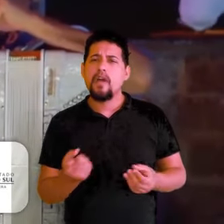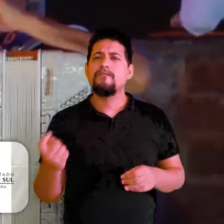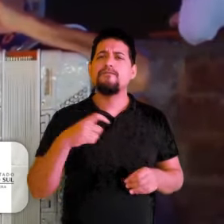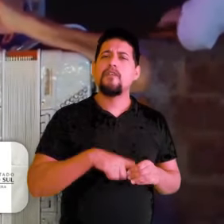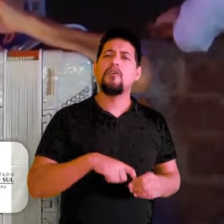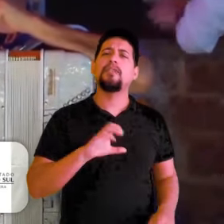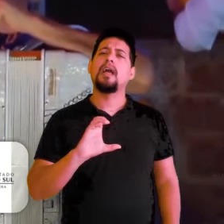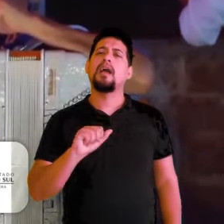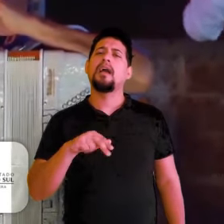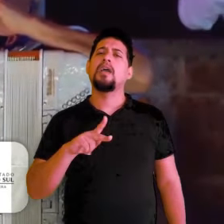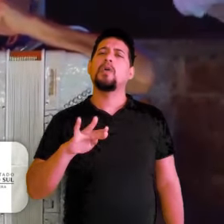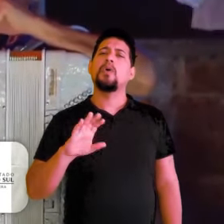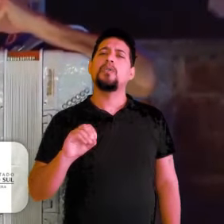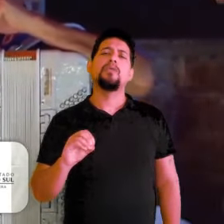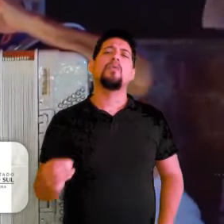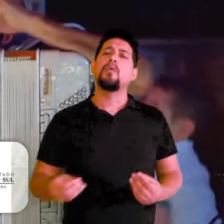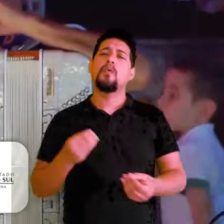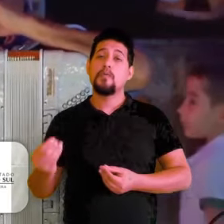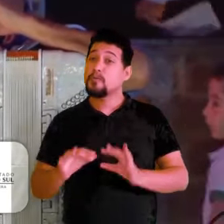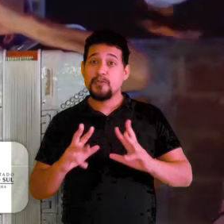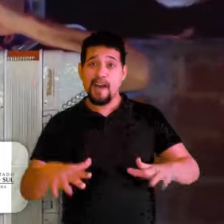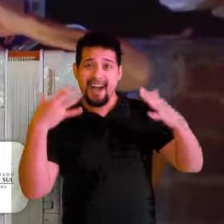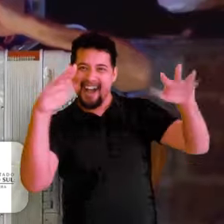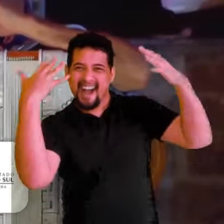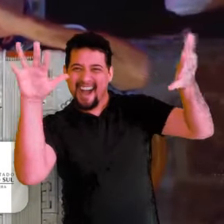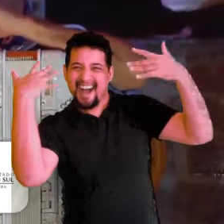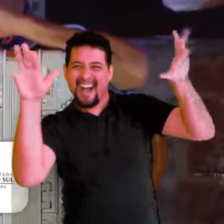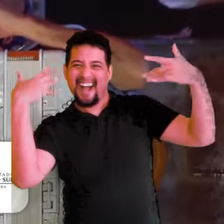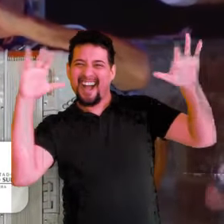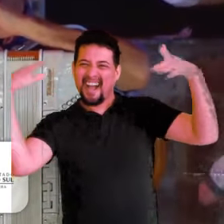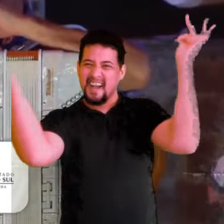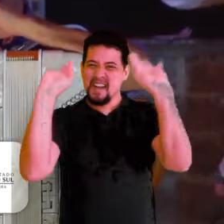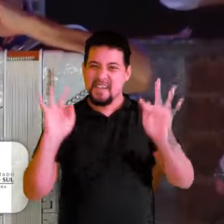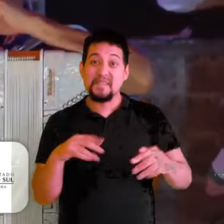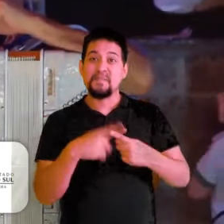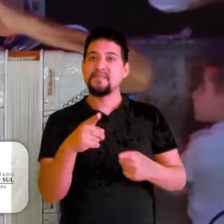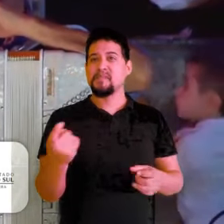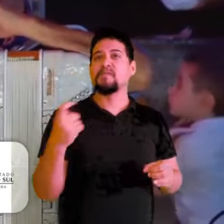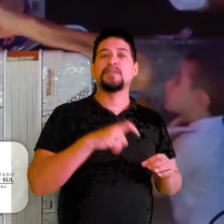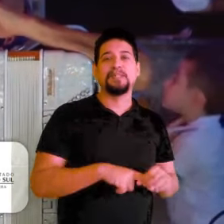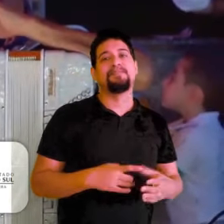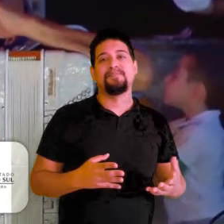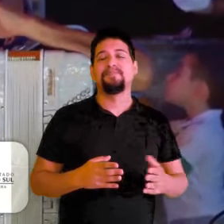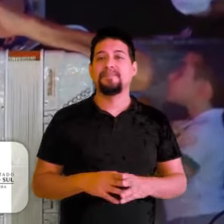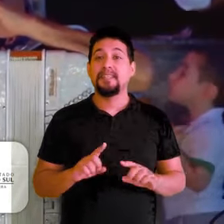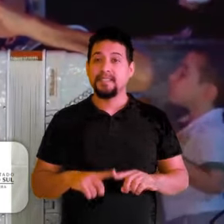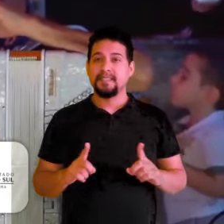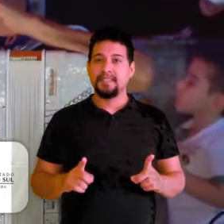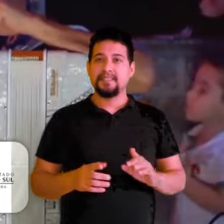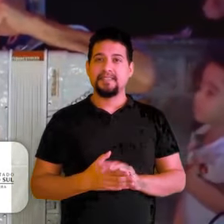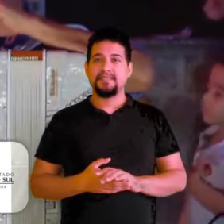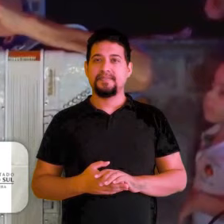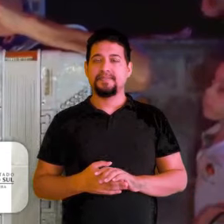Como é que tu vê a volta do canhoto? Todos aplaudiram e ficaram contentes com a tua volta.